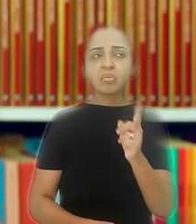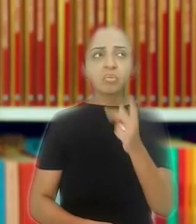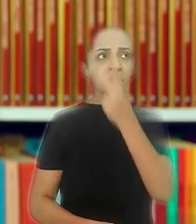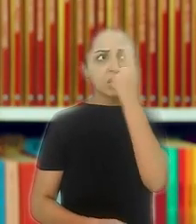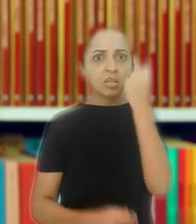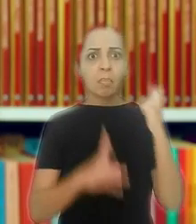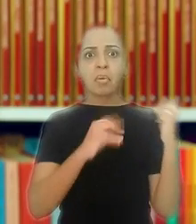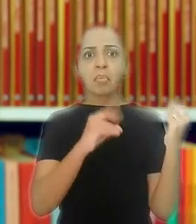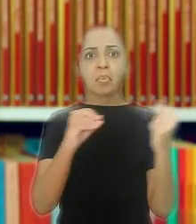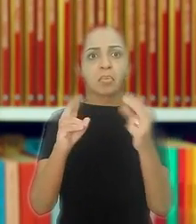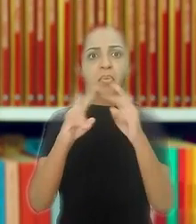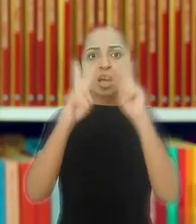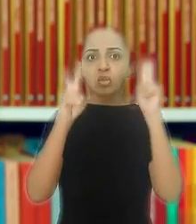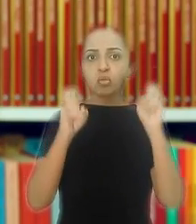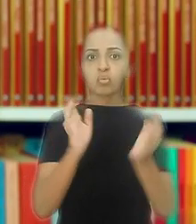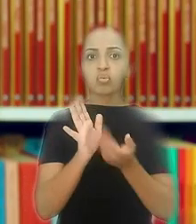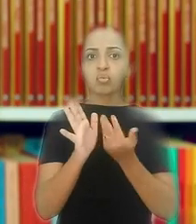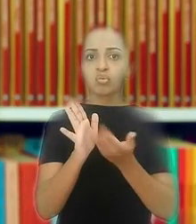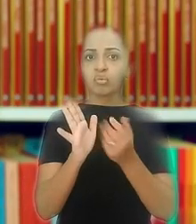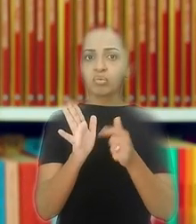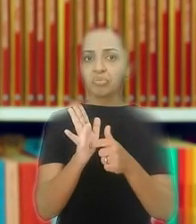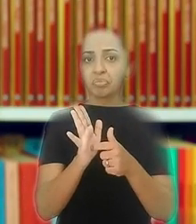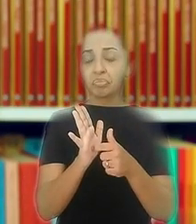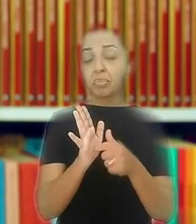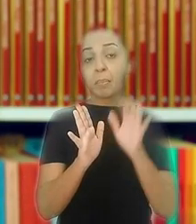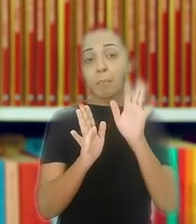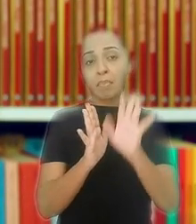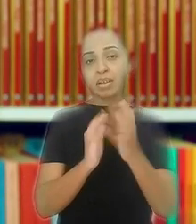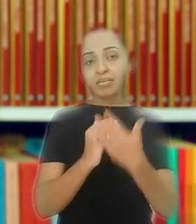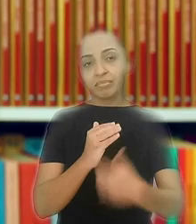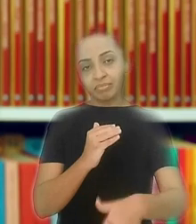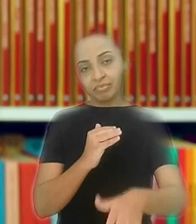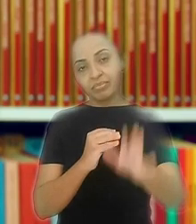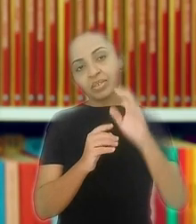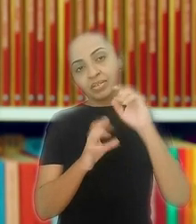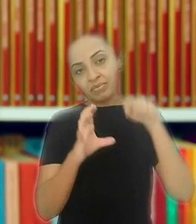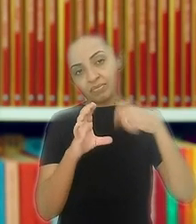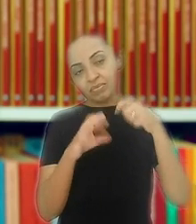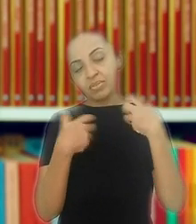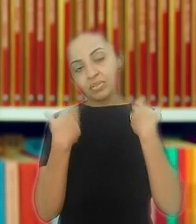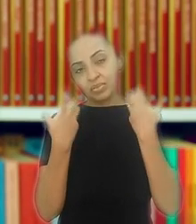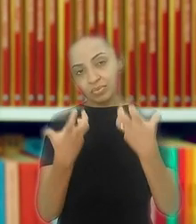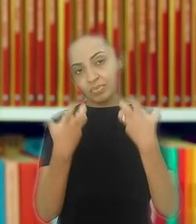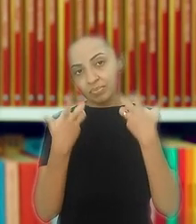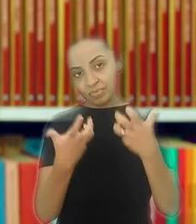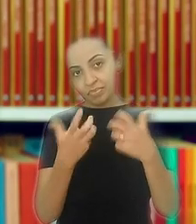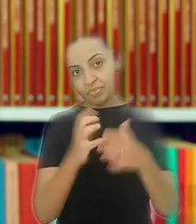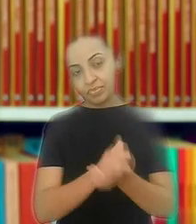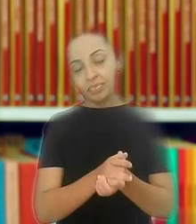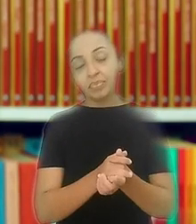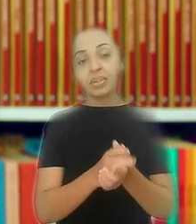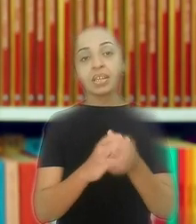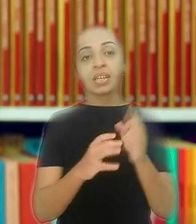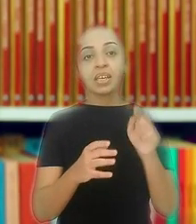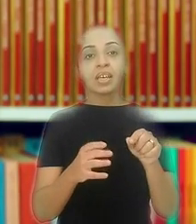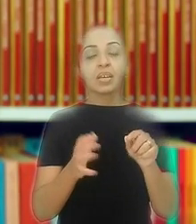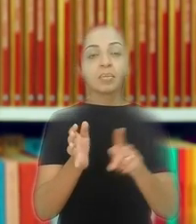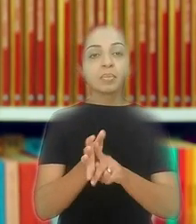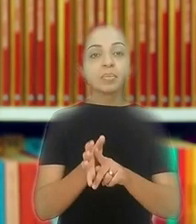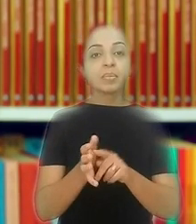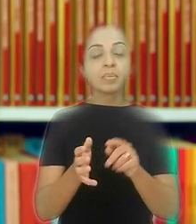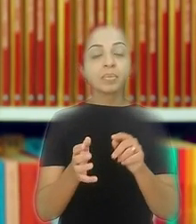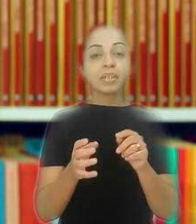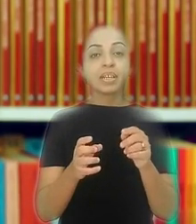sobre esse livro mas em breve vou fazer aqui na seleção literária um vídeo sobre esse